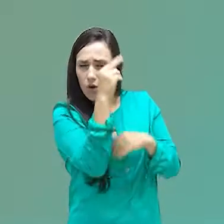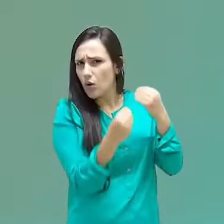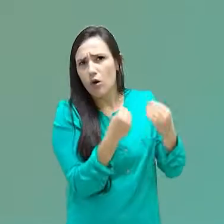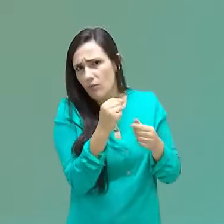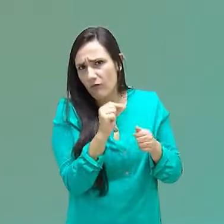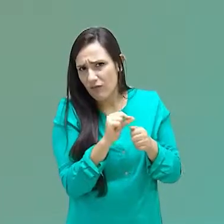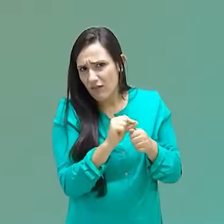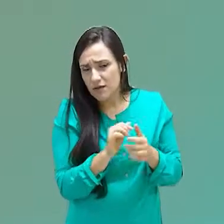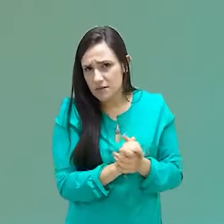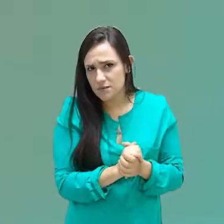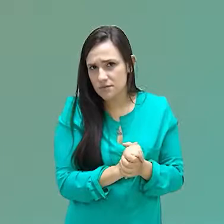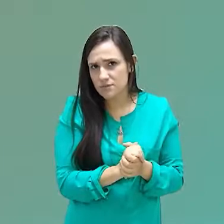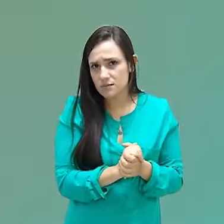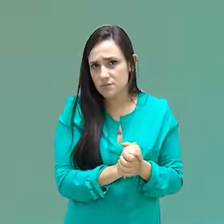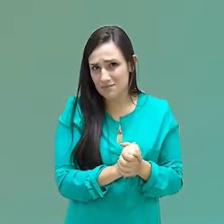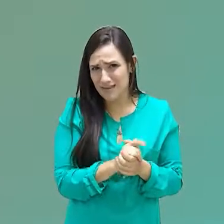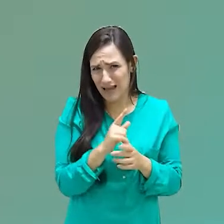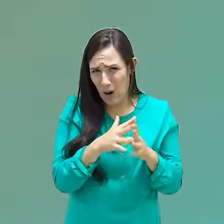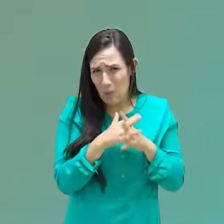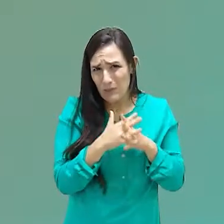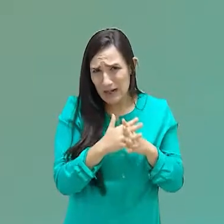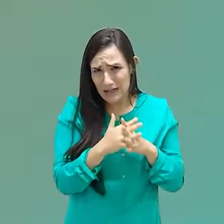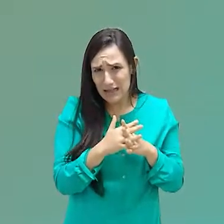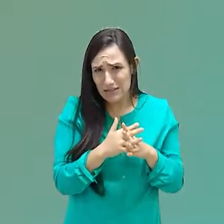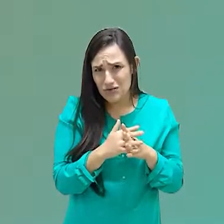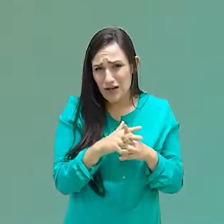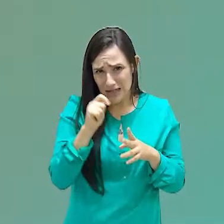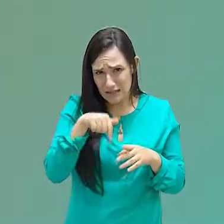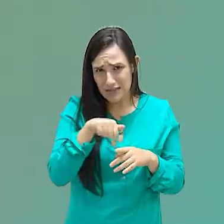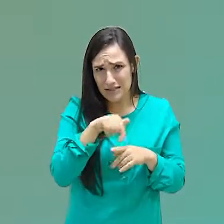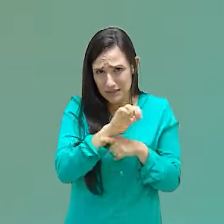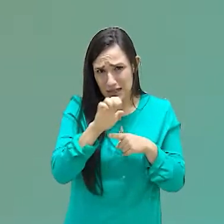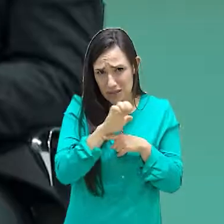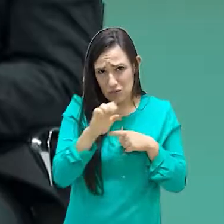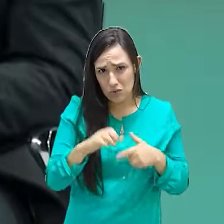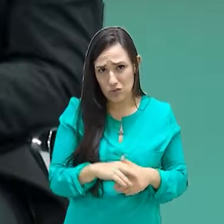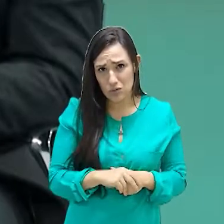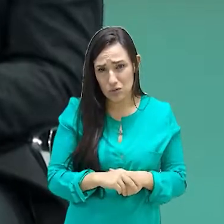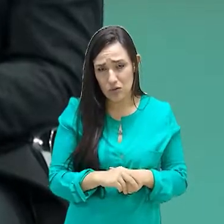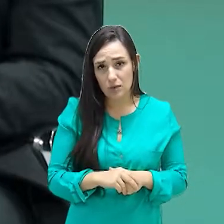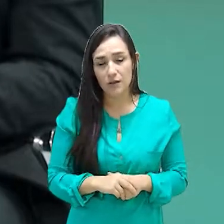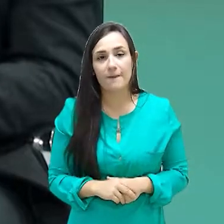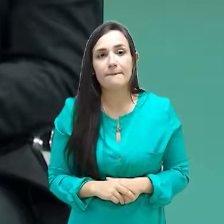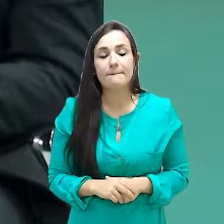maior vulto? Tributário demorou tanto tempo. É muito complexo o sistema tributário aqui no nosso estado?